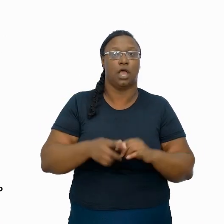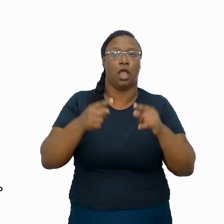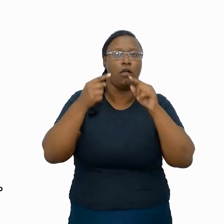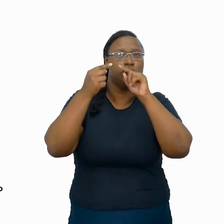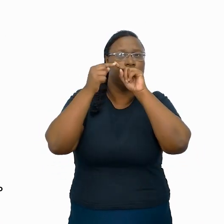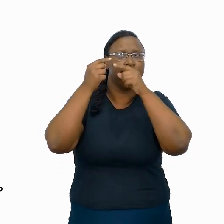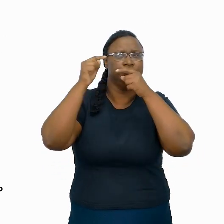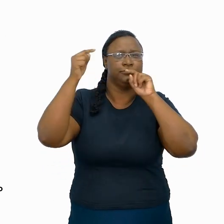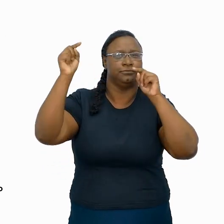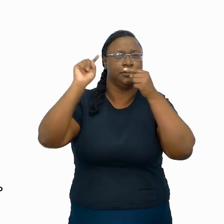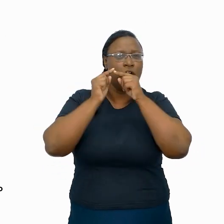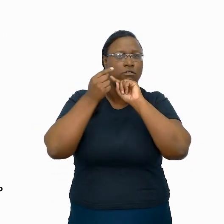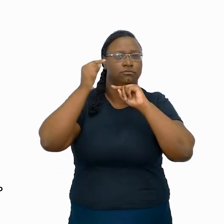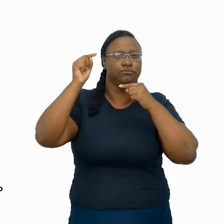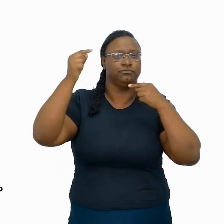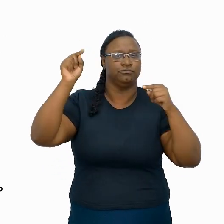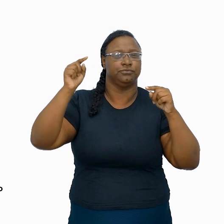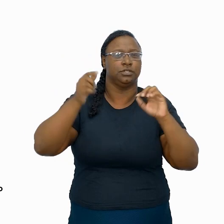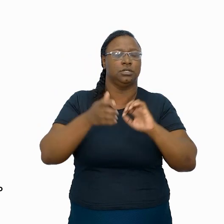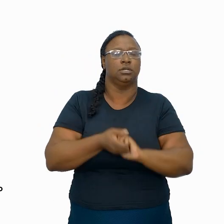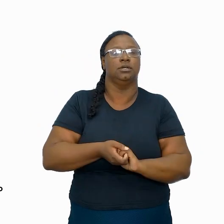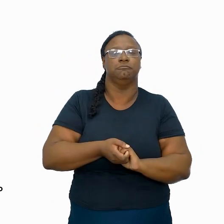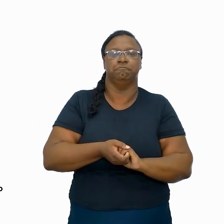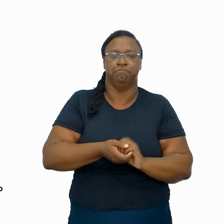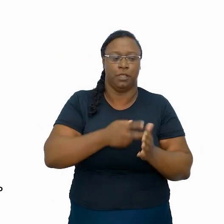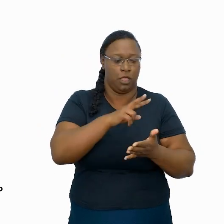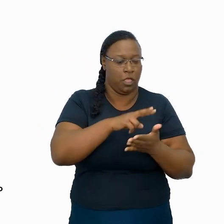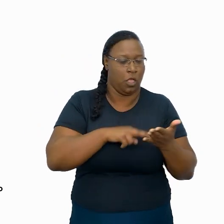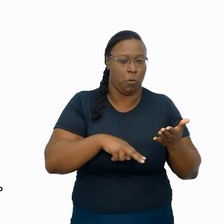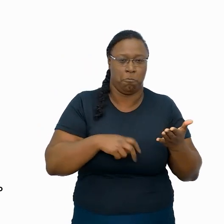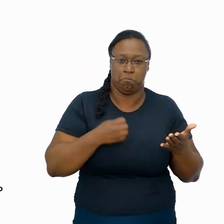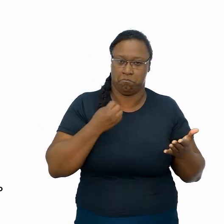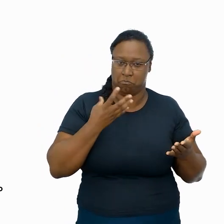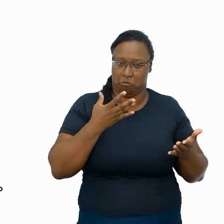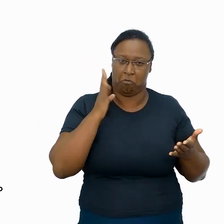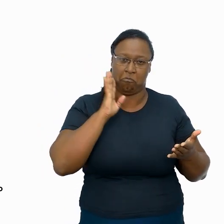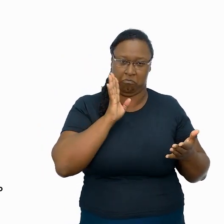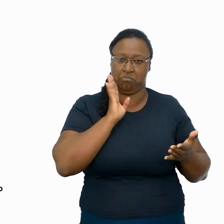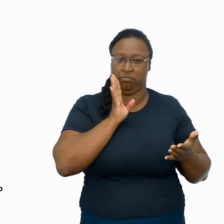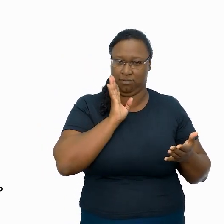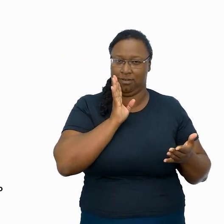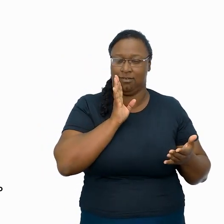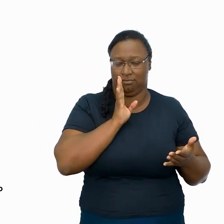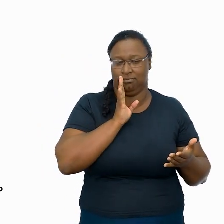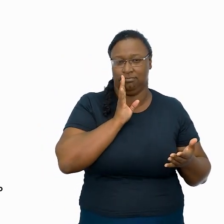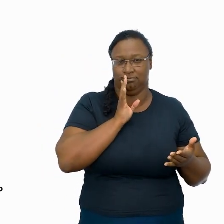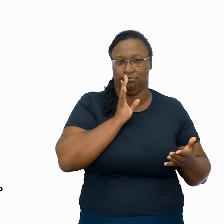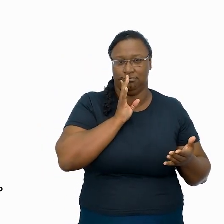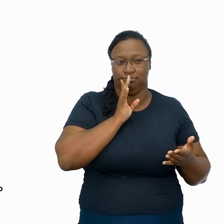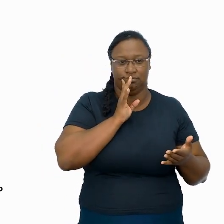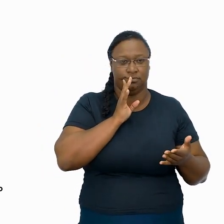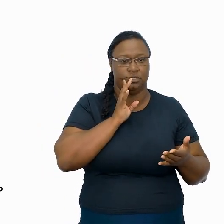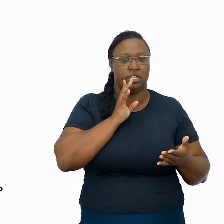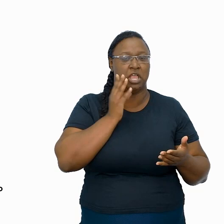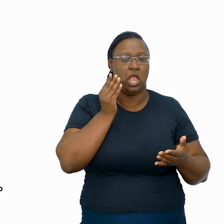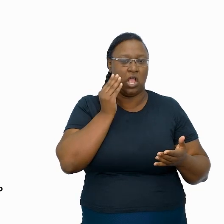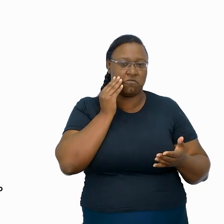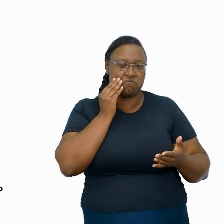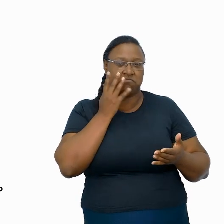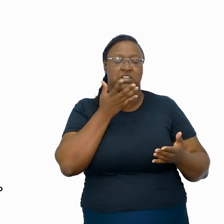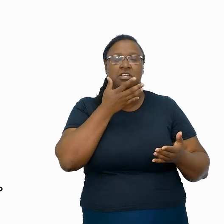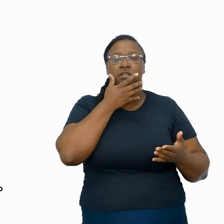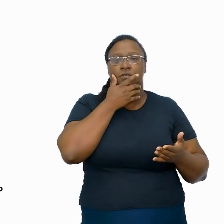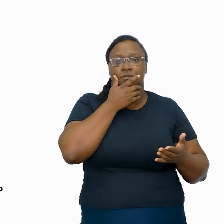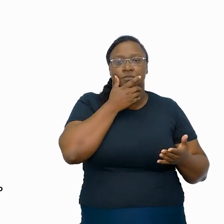eletromagnetismo. É um material muito legal, é uma proposta assim bem interessante, né? E